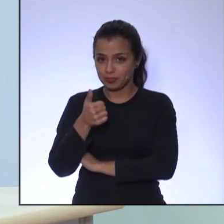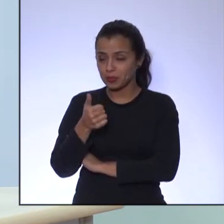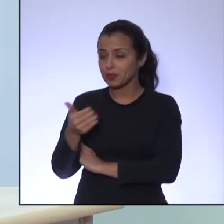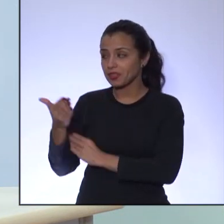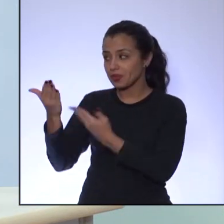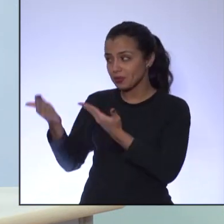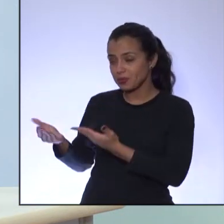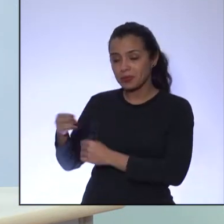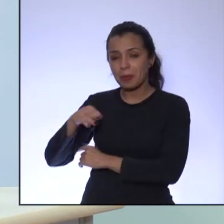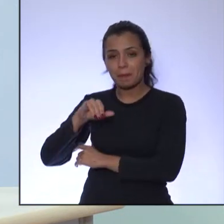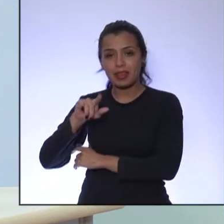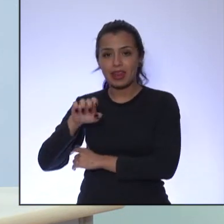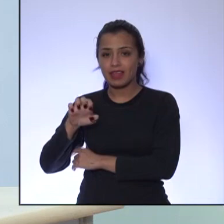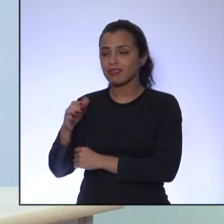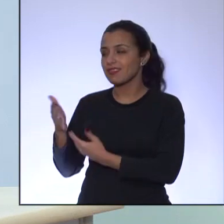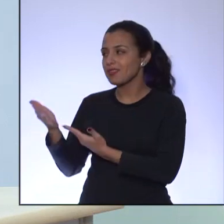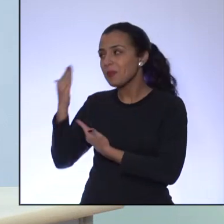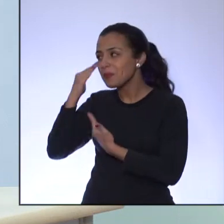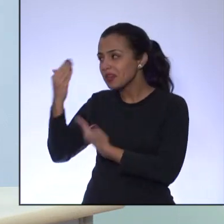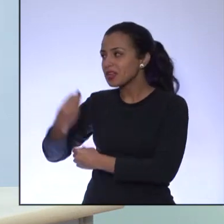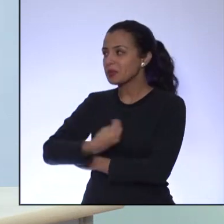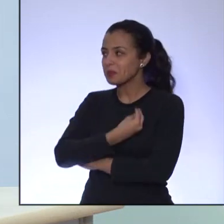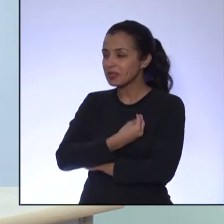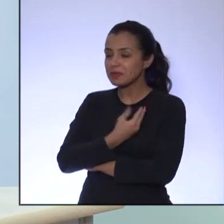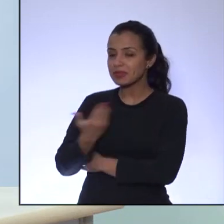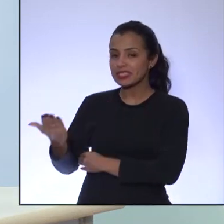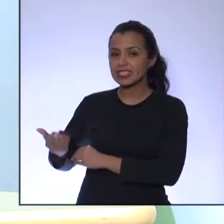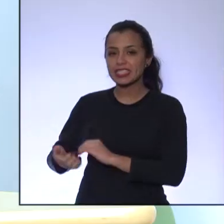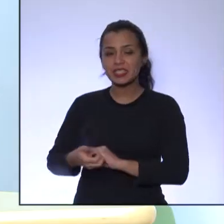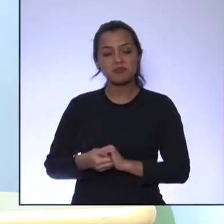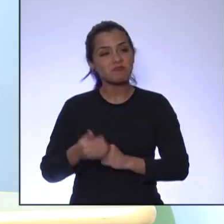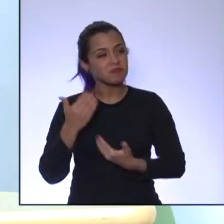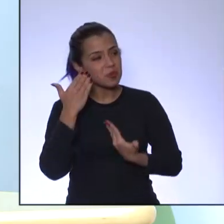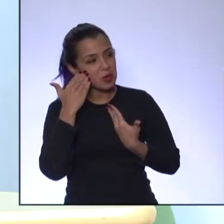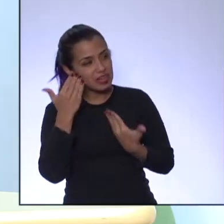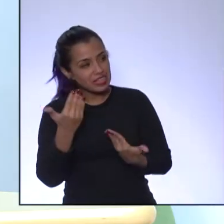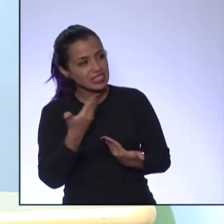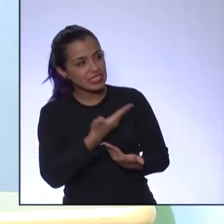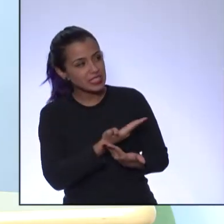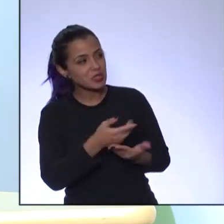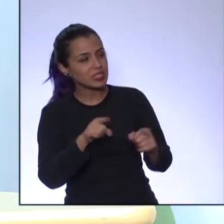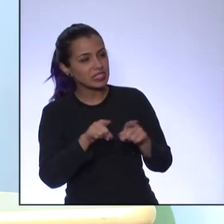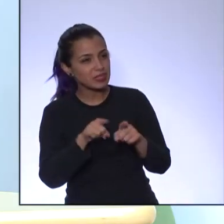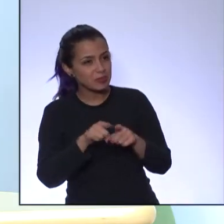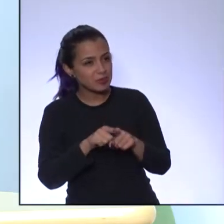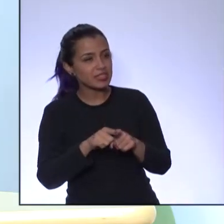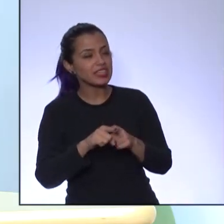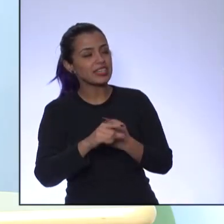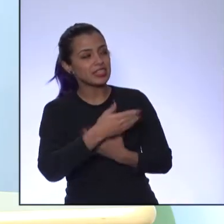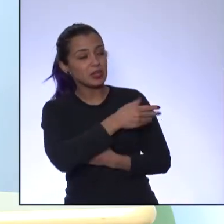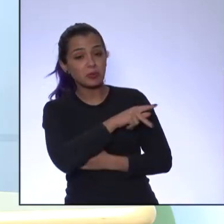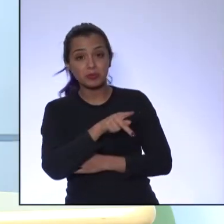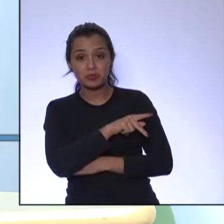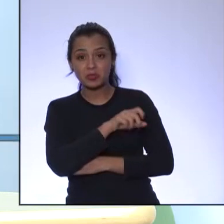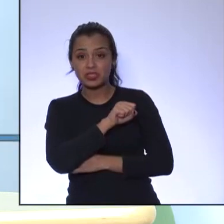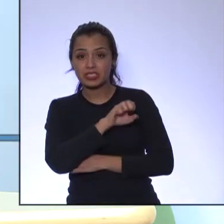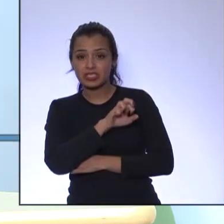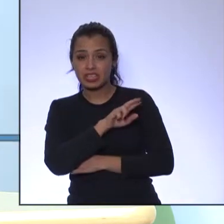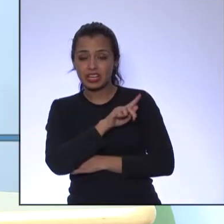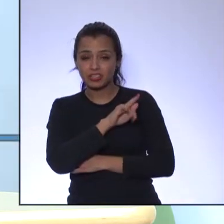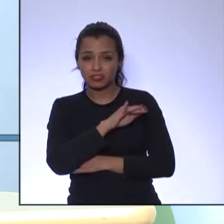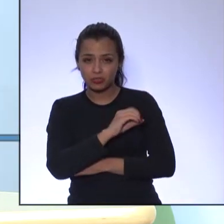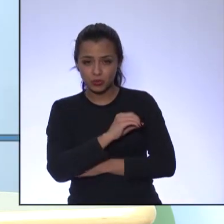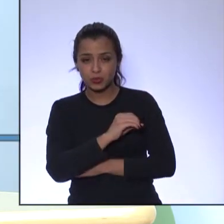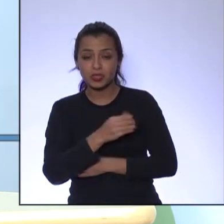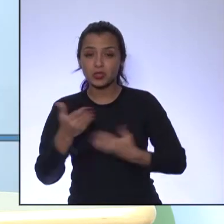Milene, muito obrigado aqui pela presença. Eu que agradeço. Obrigada, professor Sérgio. Hoje nós vamos dar início aí